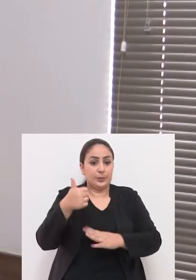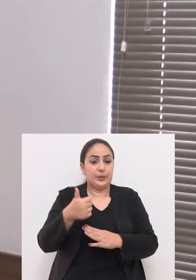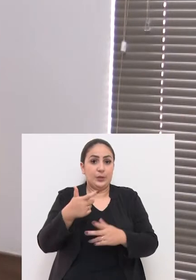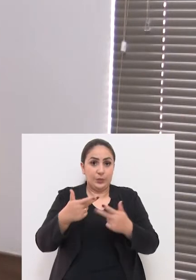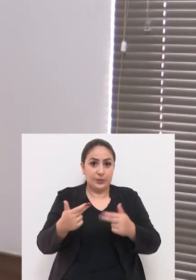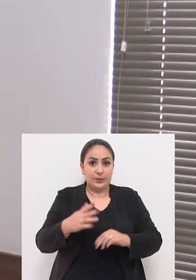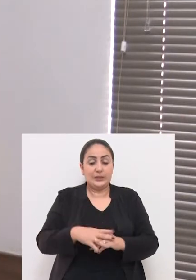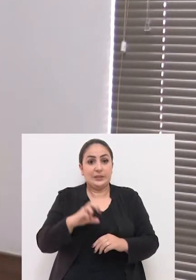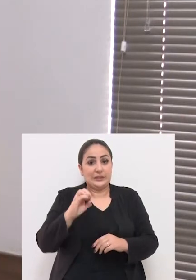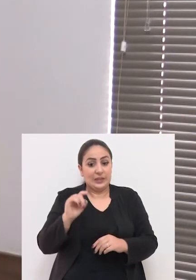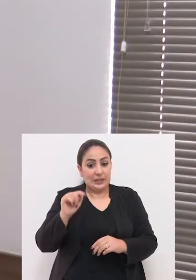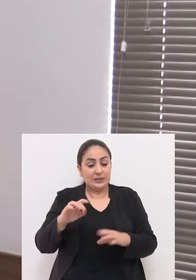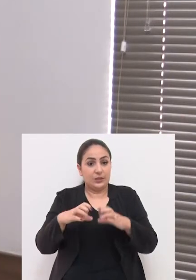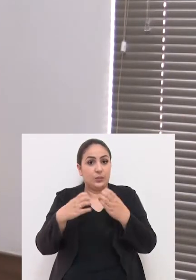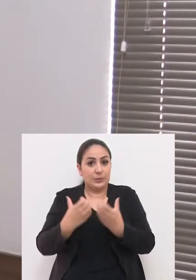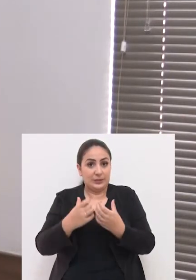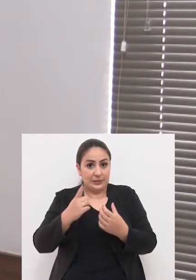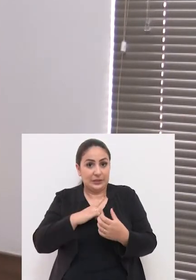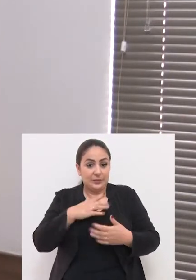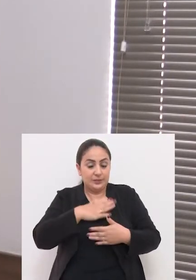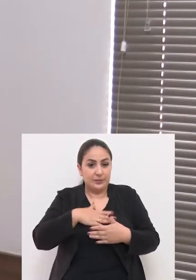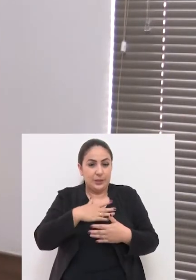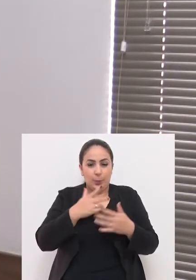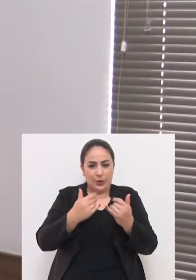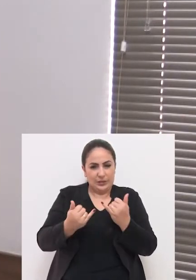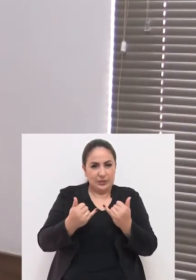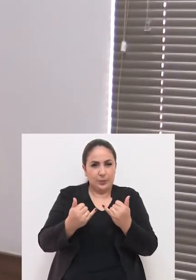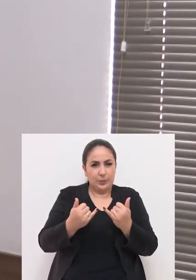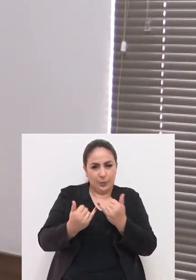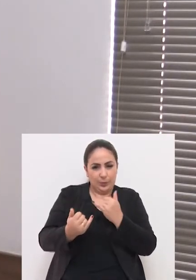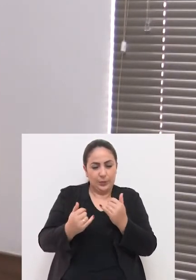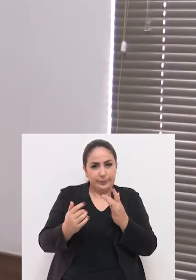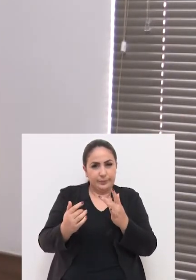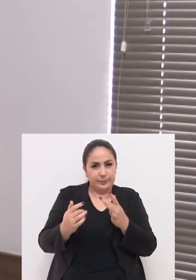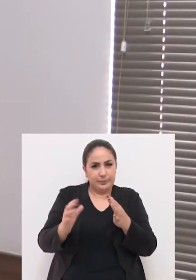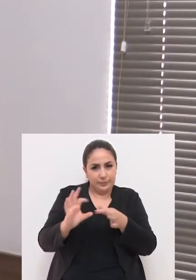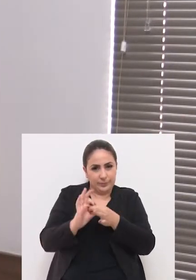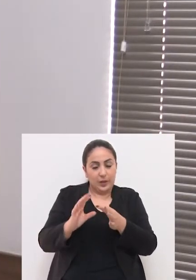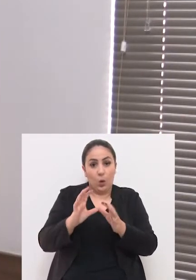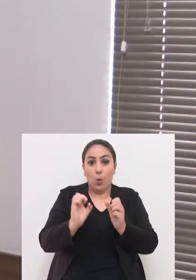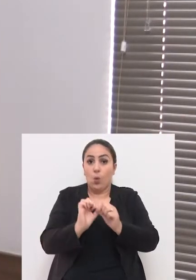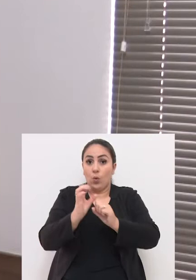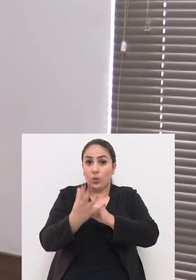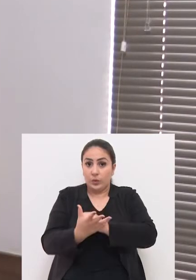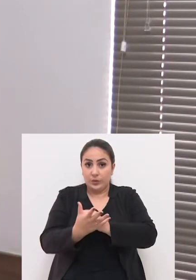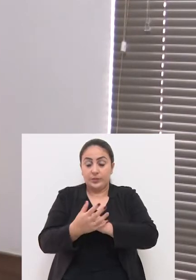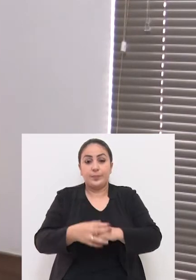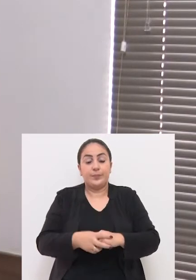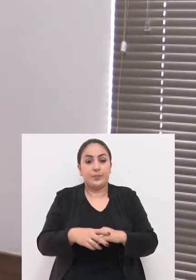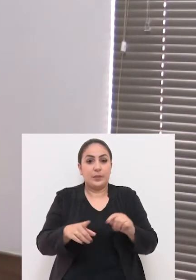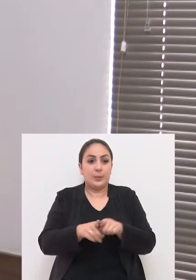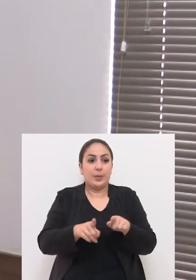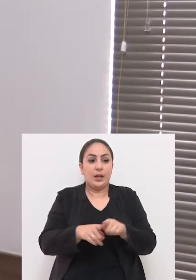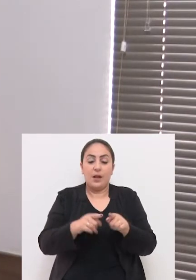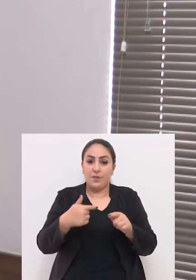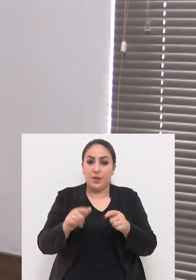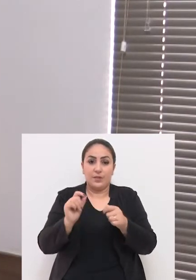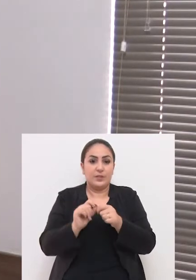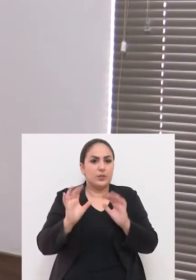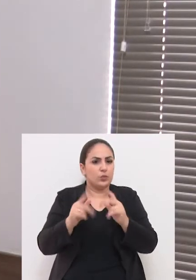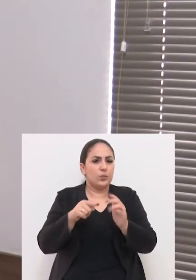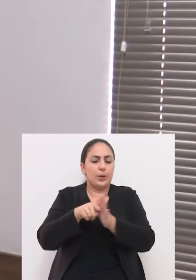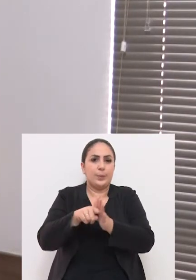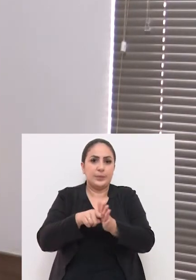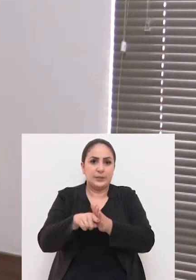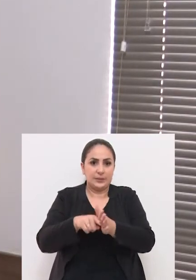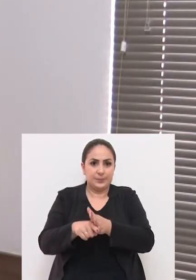identificando primeiro se essa comunidade tem sintomas compatíveis com a Covid-19, então ela vai